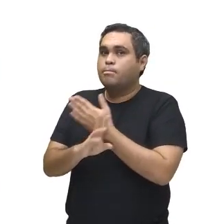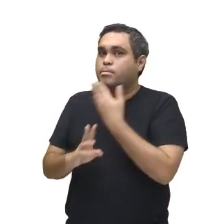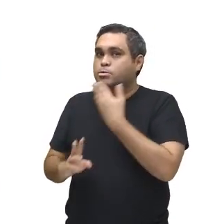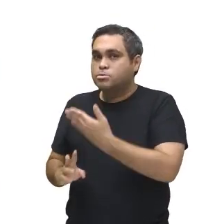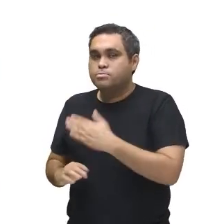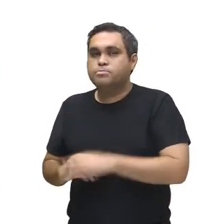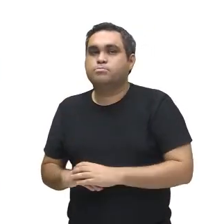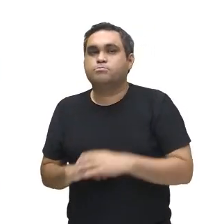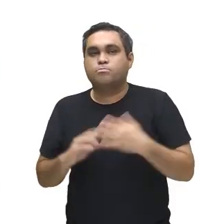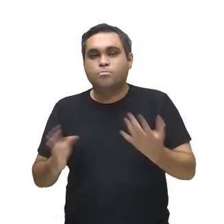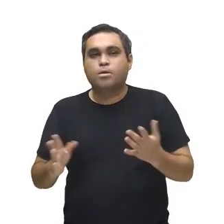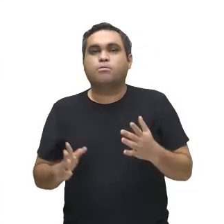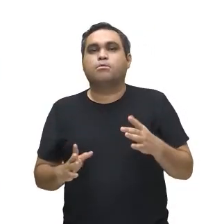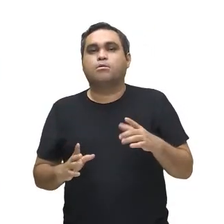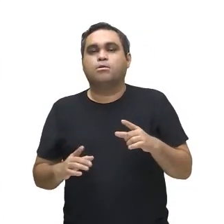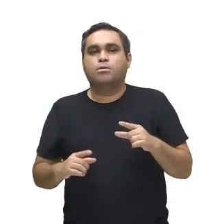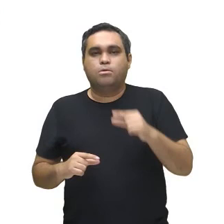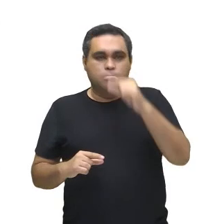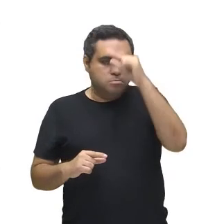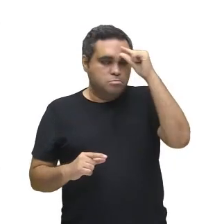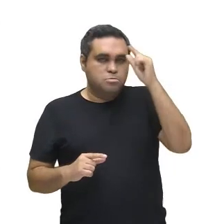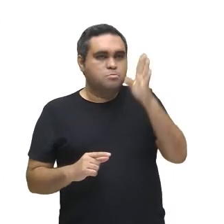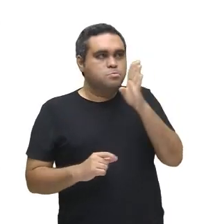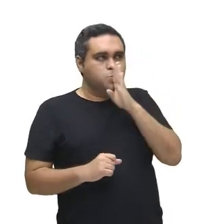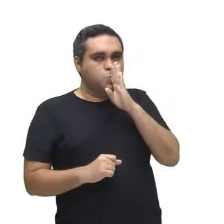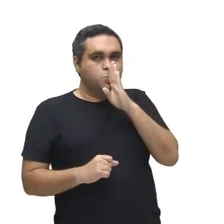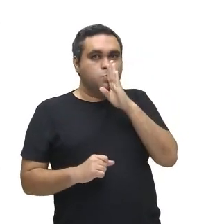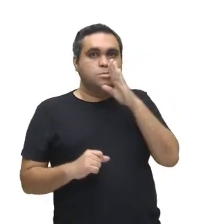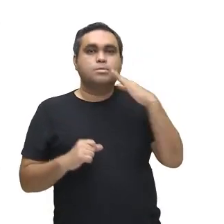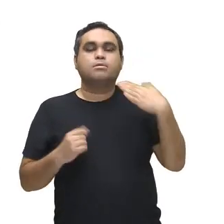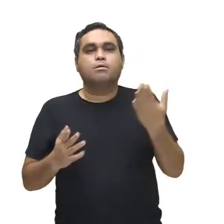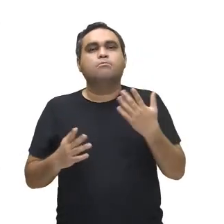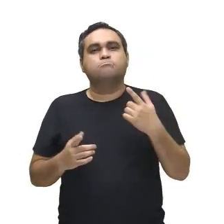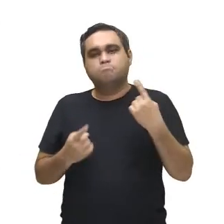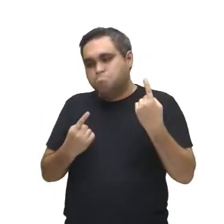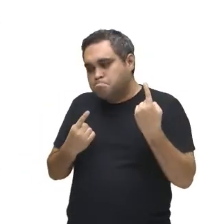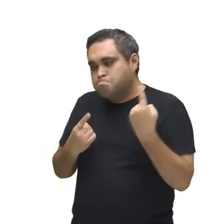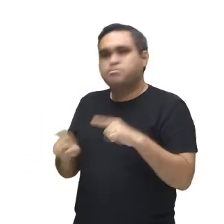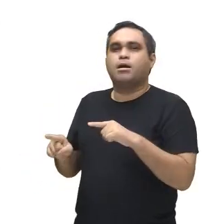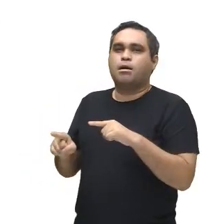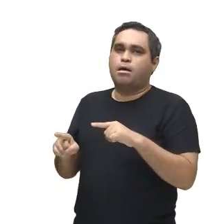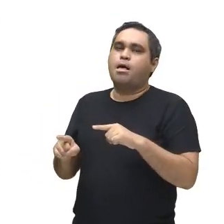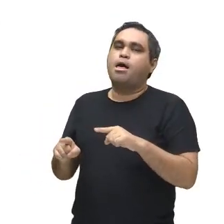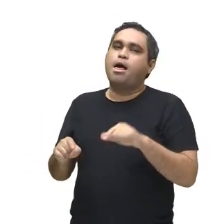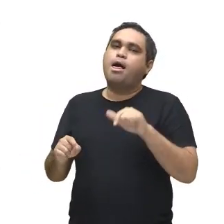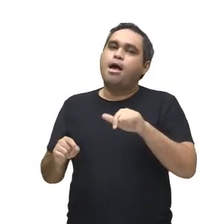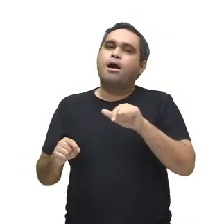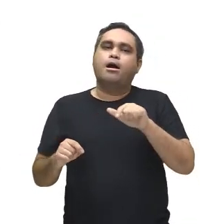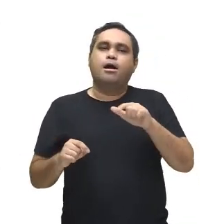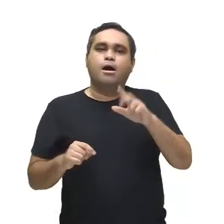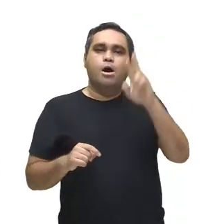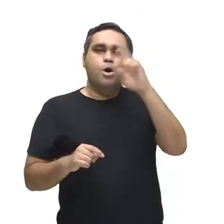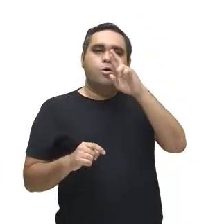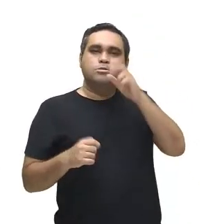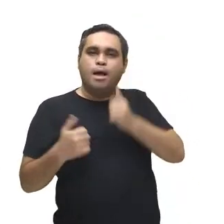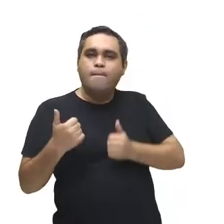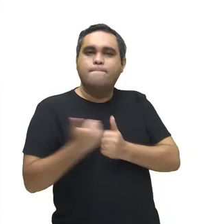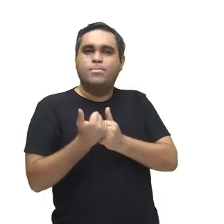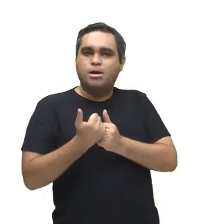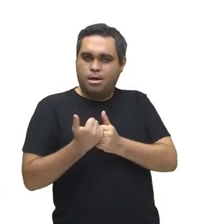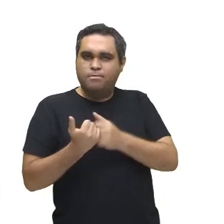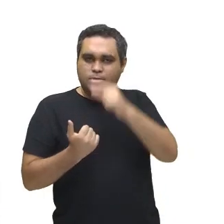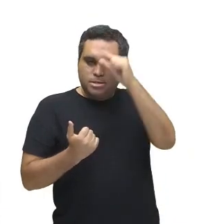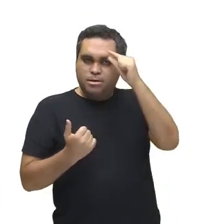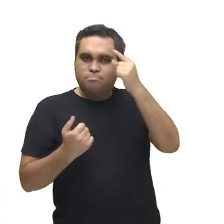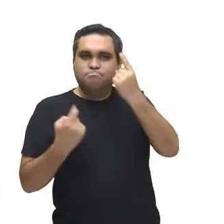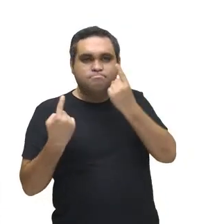como aliado a Rússia, esta, por sua vez, declarou guerra ao Império Austro-Húngaro. Como o Império Austro-Húngaro tinha como aliado a